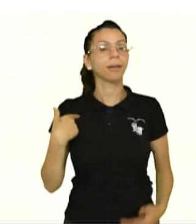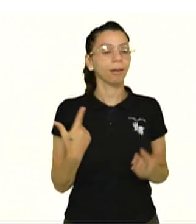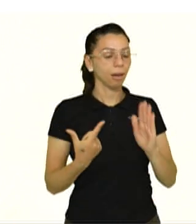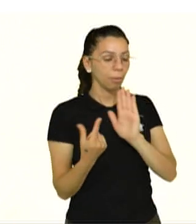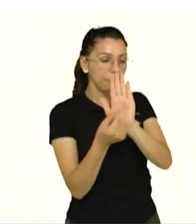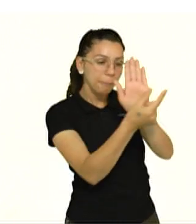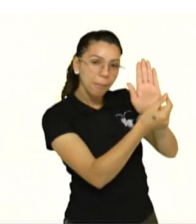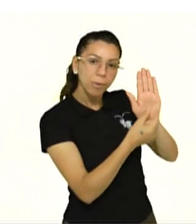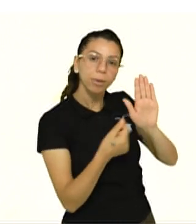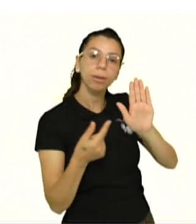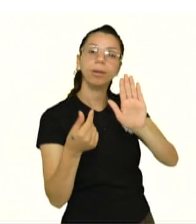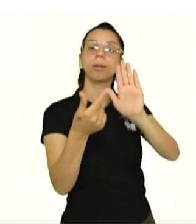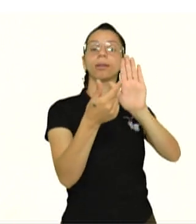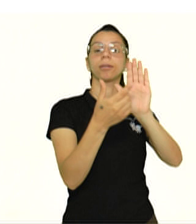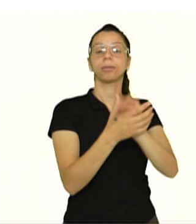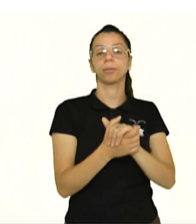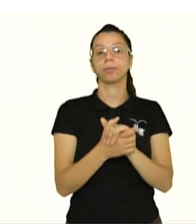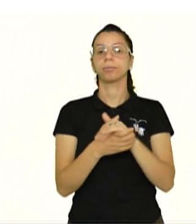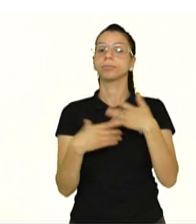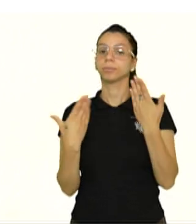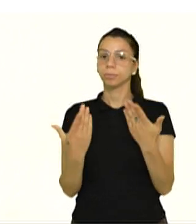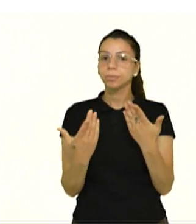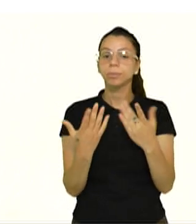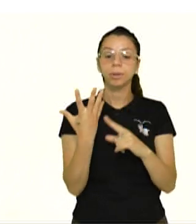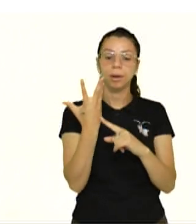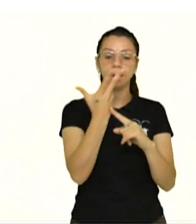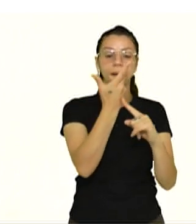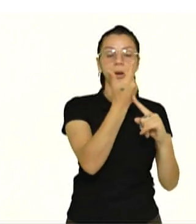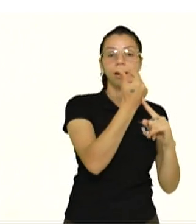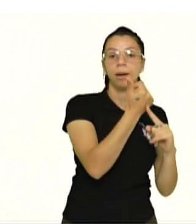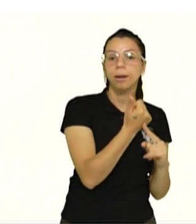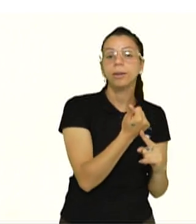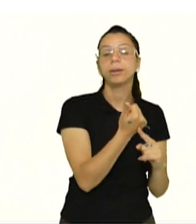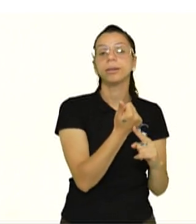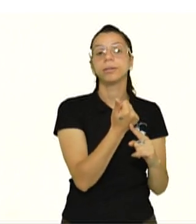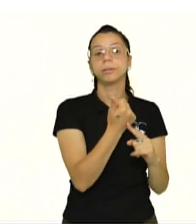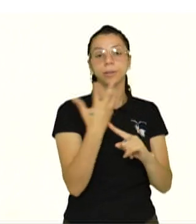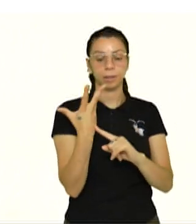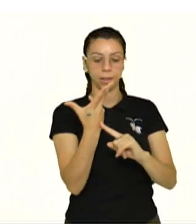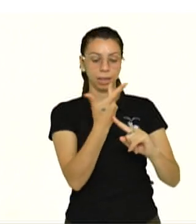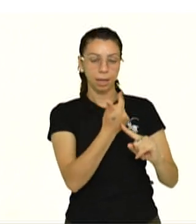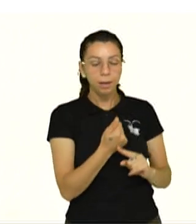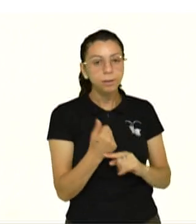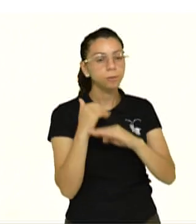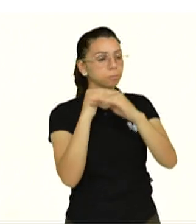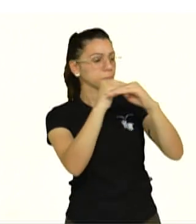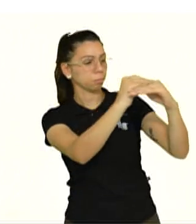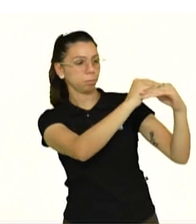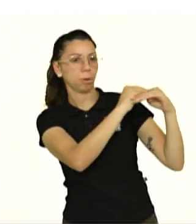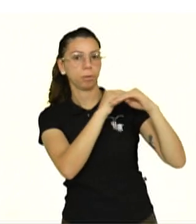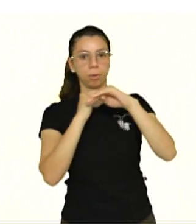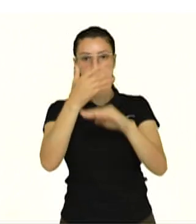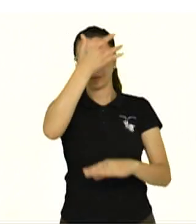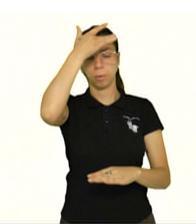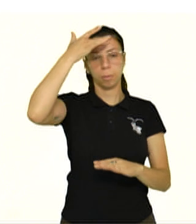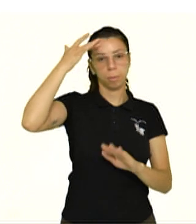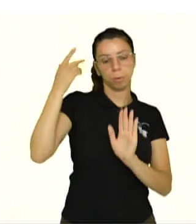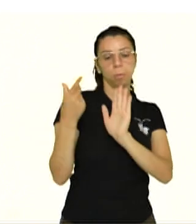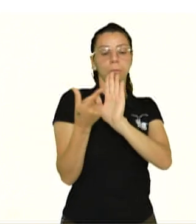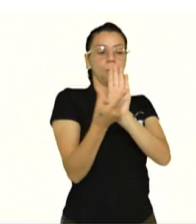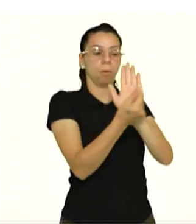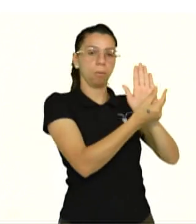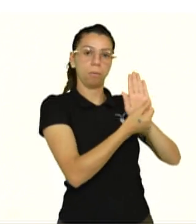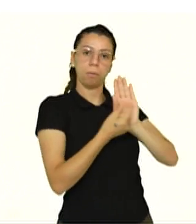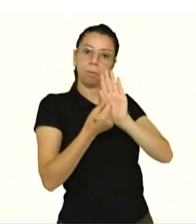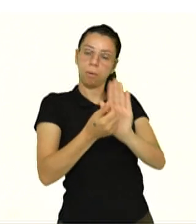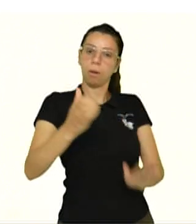né? Então, a arte clássica, nesse período ali, ele era vista como a arte ideal, a arte daquelas pessoas bem de